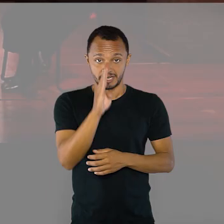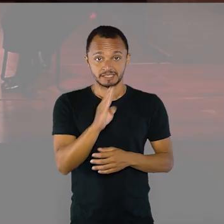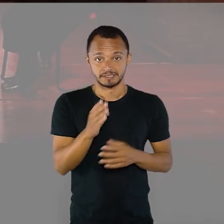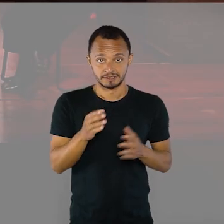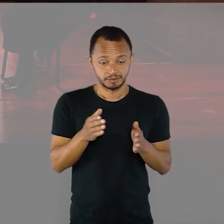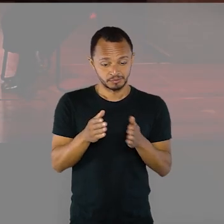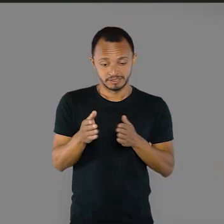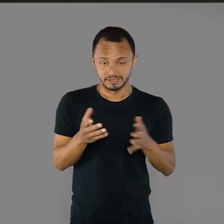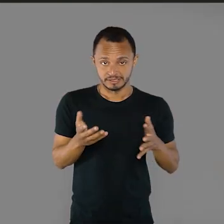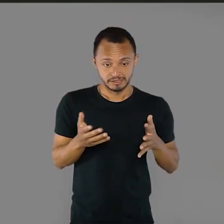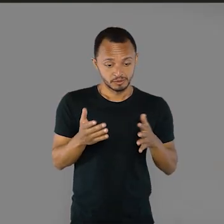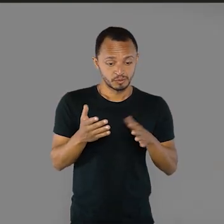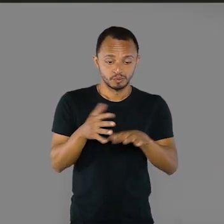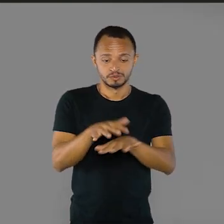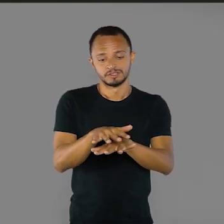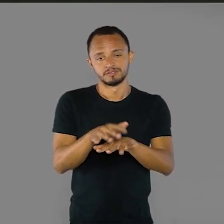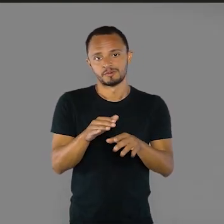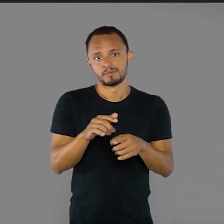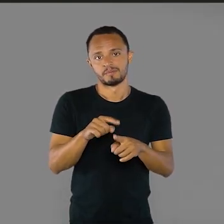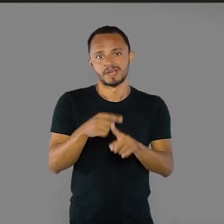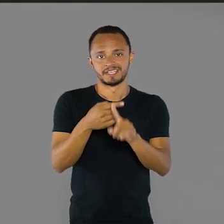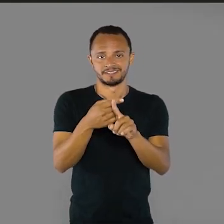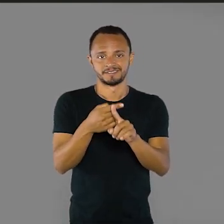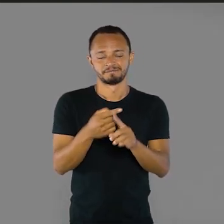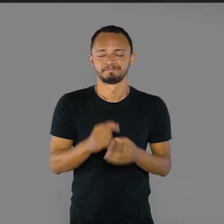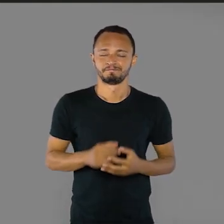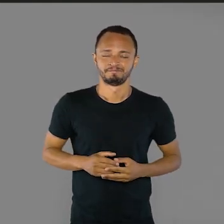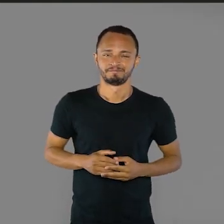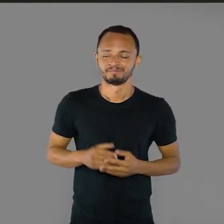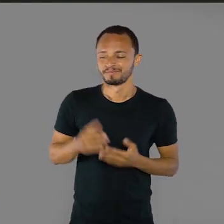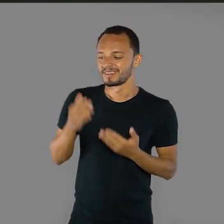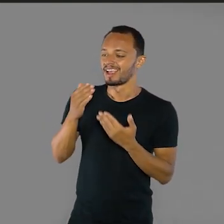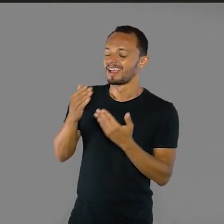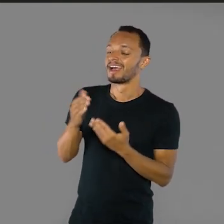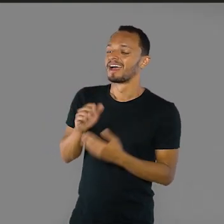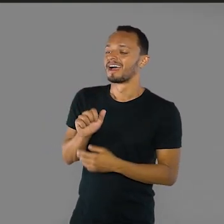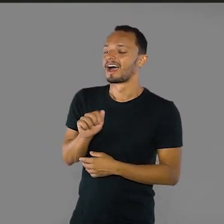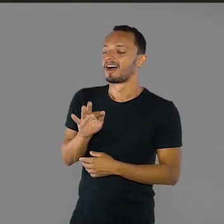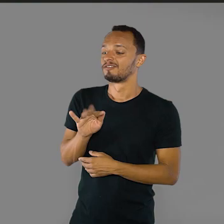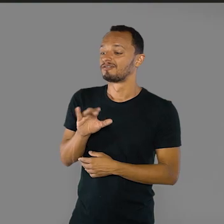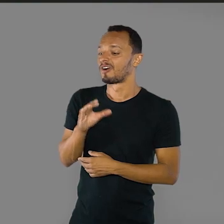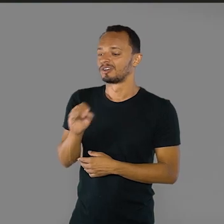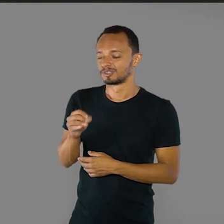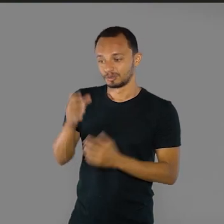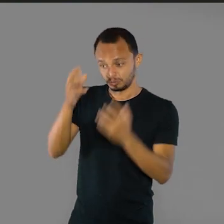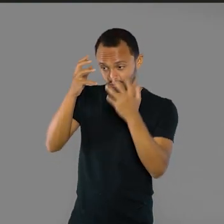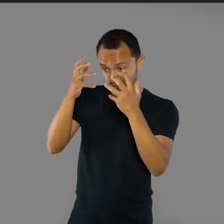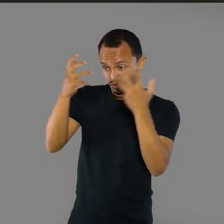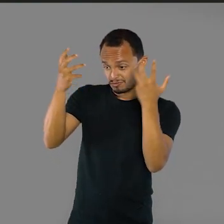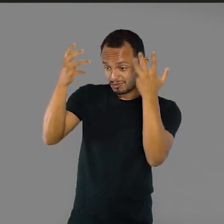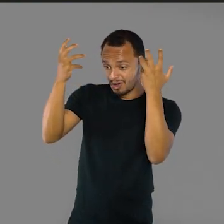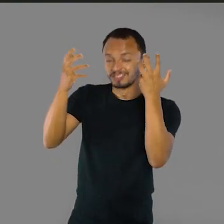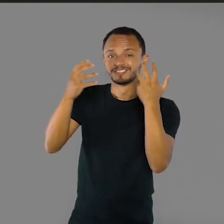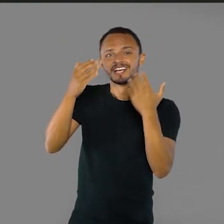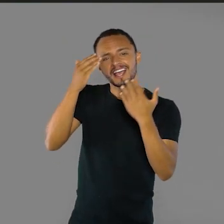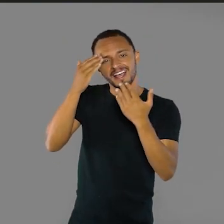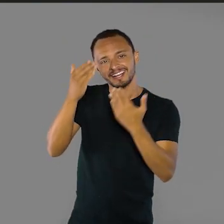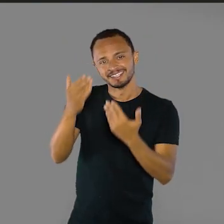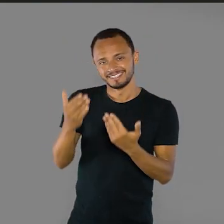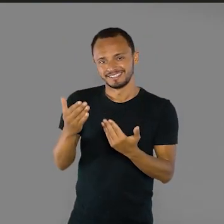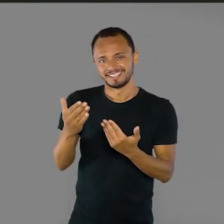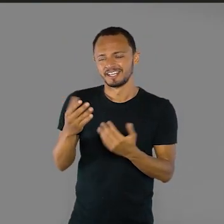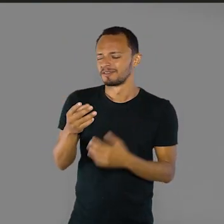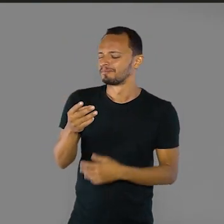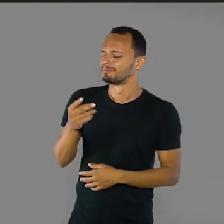né? Eu queria só agradecer o Afonso, dizer que, desde que eu me conheço como autora, eu venho aqui conversar com o